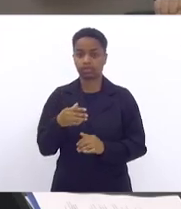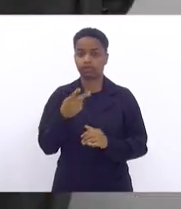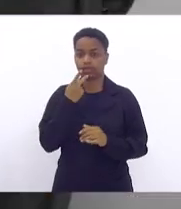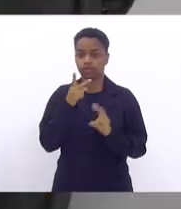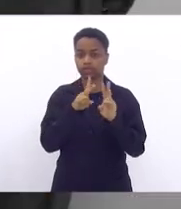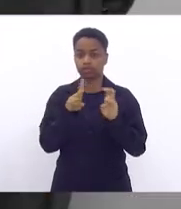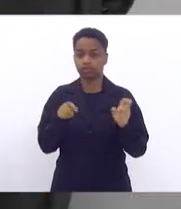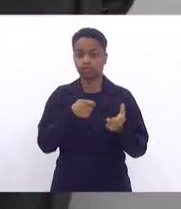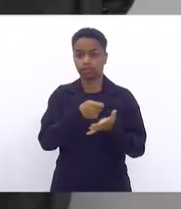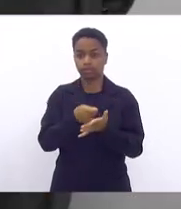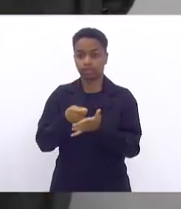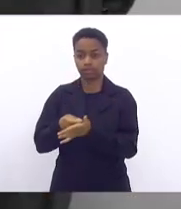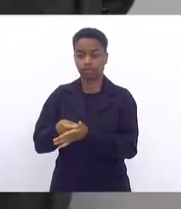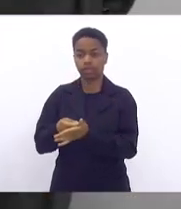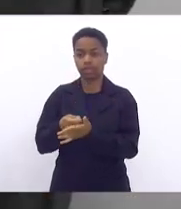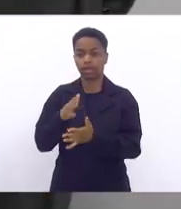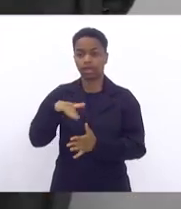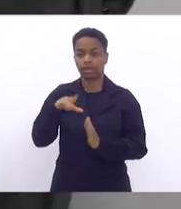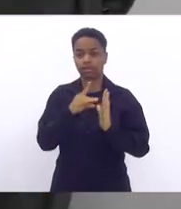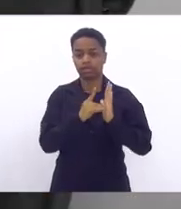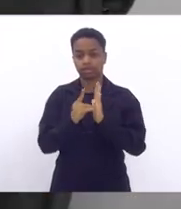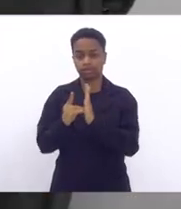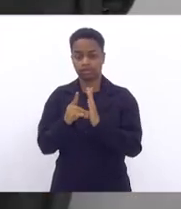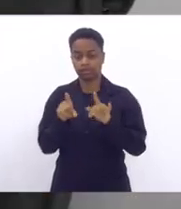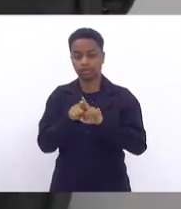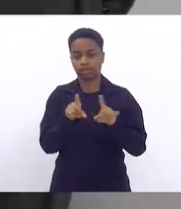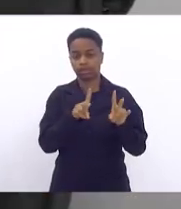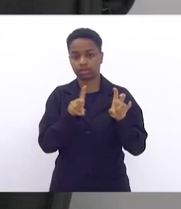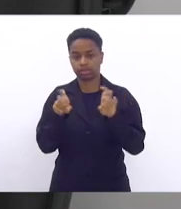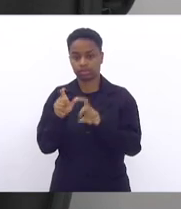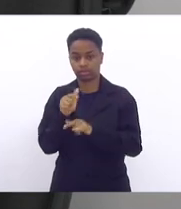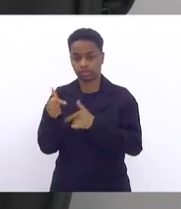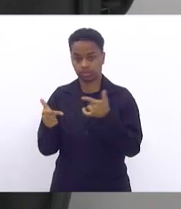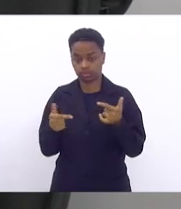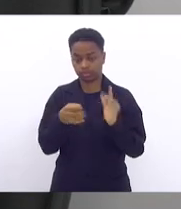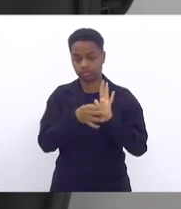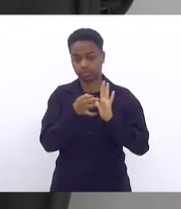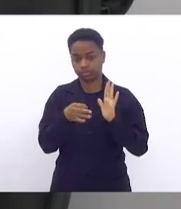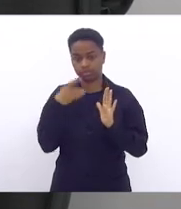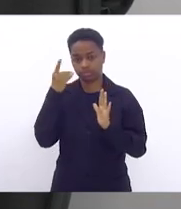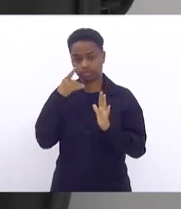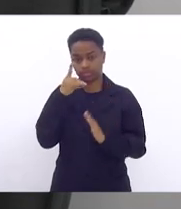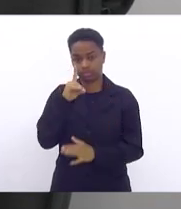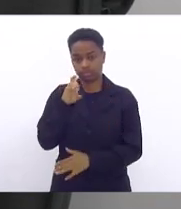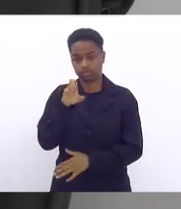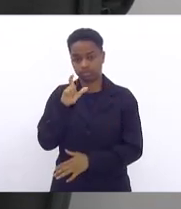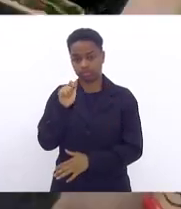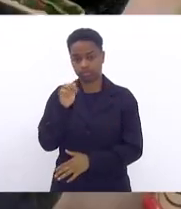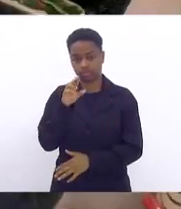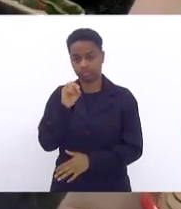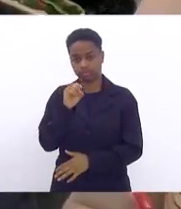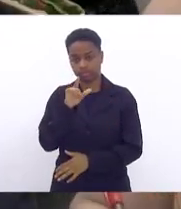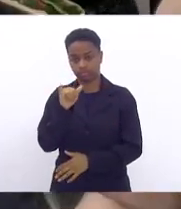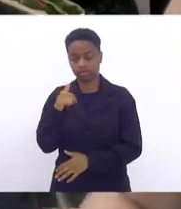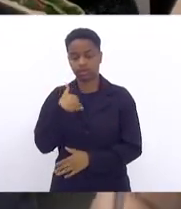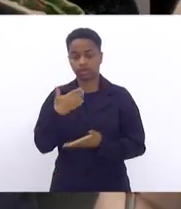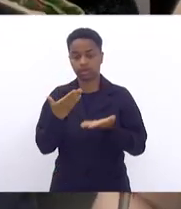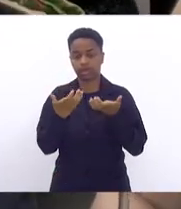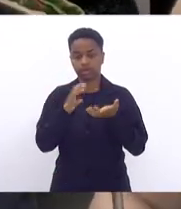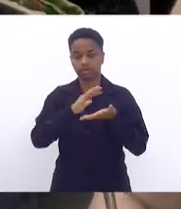de pagamento pelos serviços prestados pelo DETRAN e dá outras providências. Para aparecer, deputado Guilherme Delaroli. Eu gostaria de retirar de pauta.